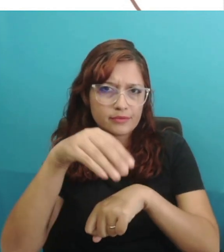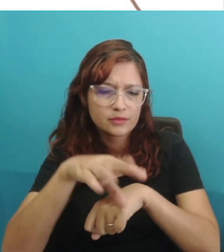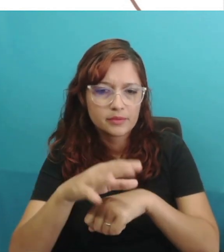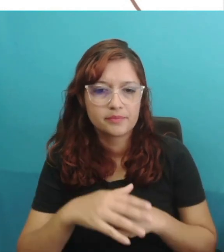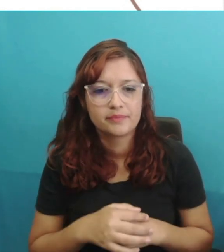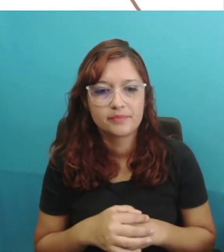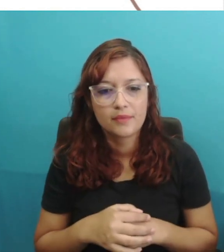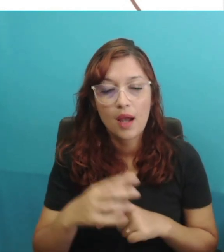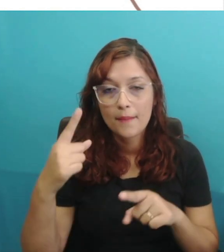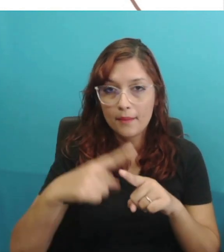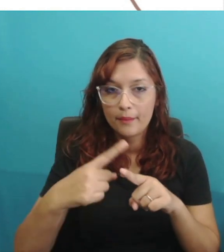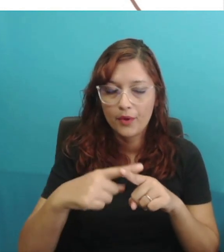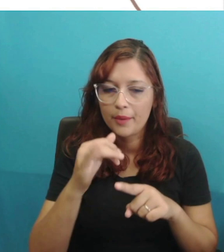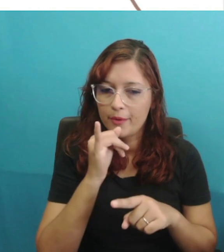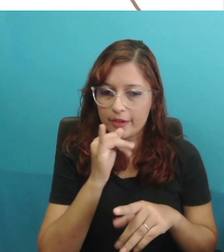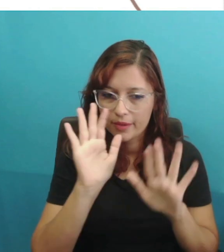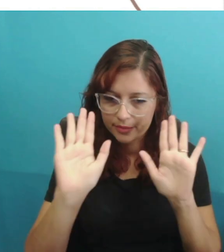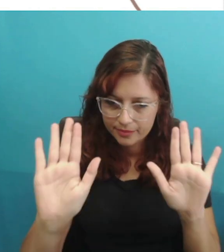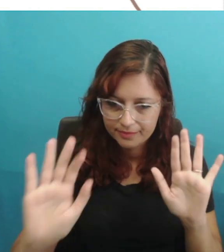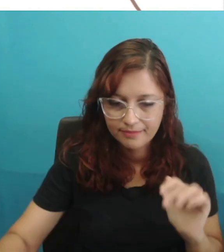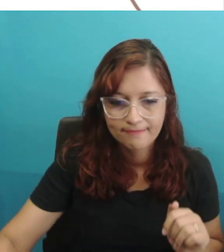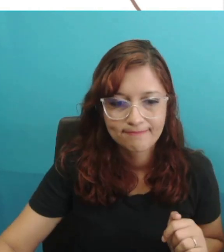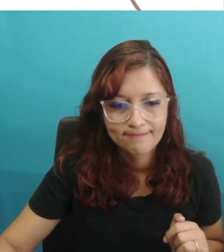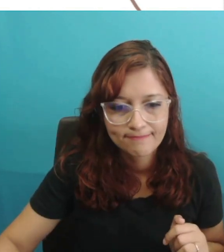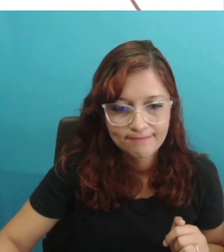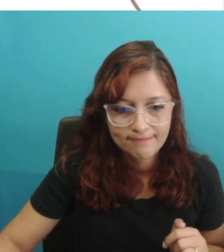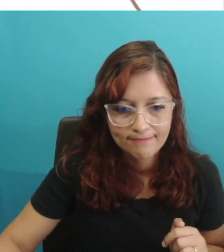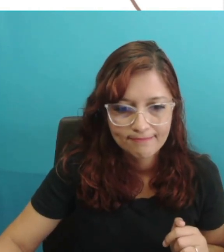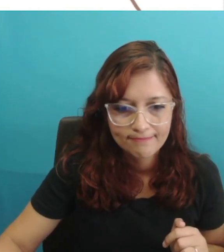vamos ver algumas frases